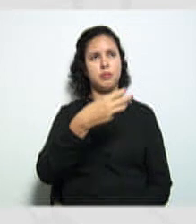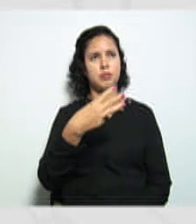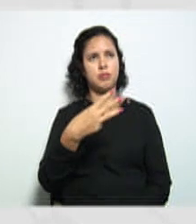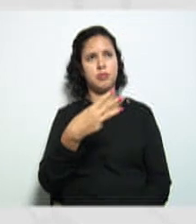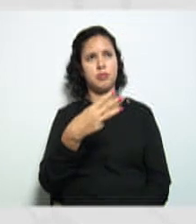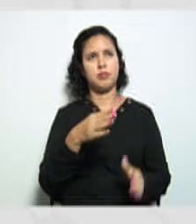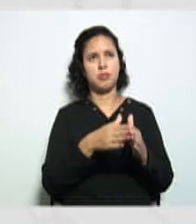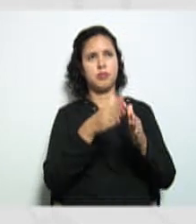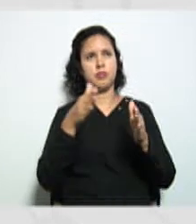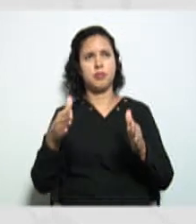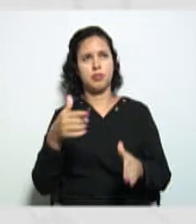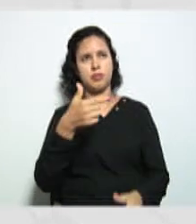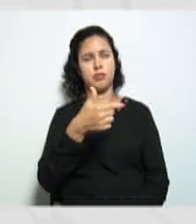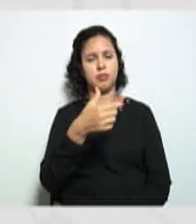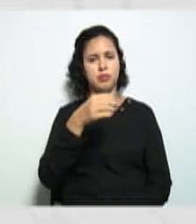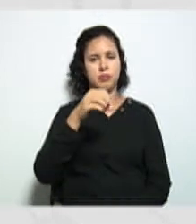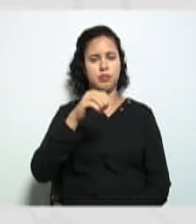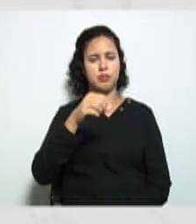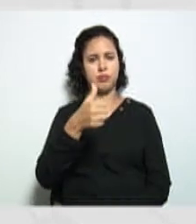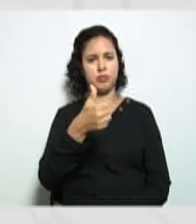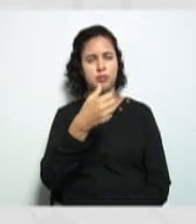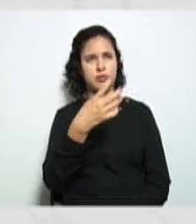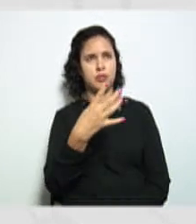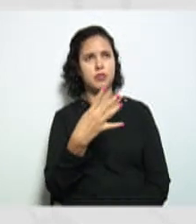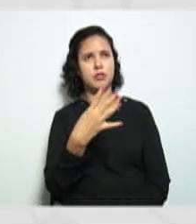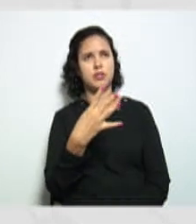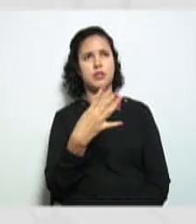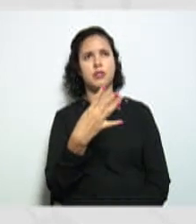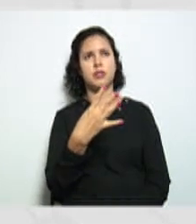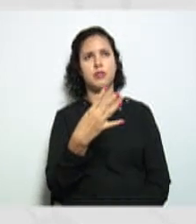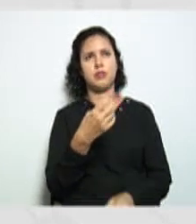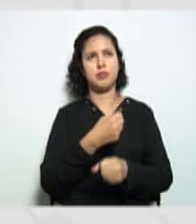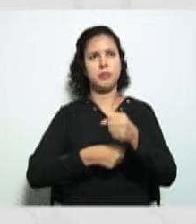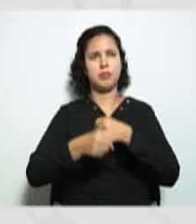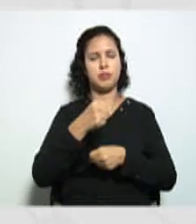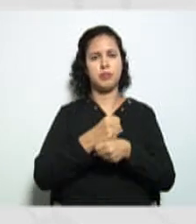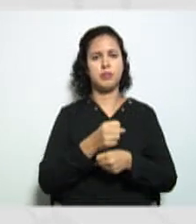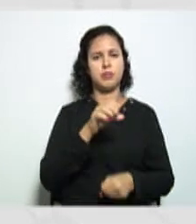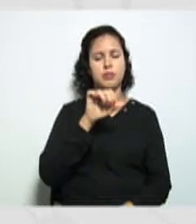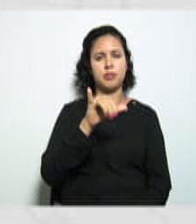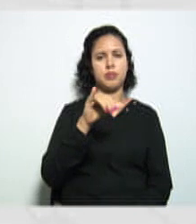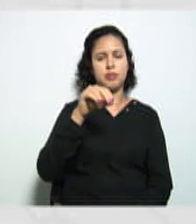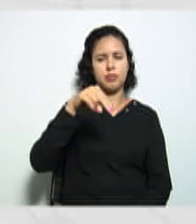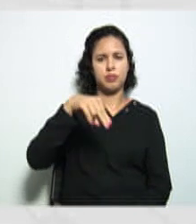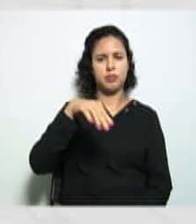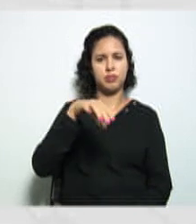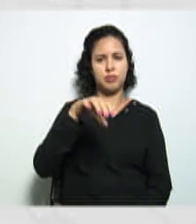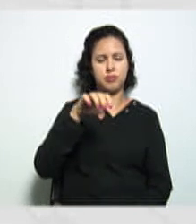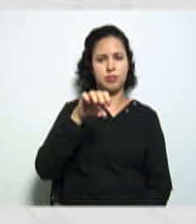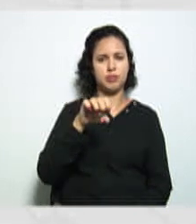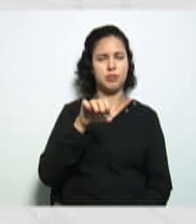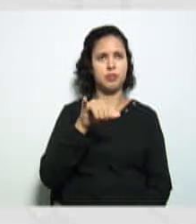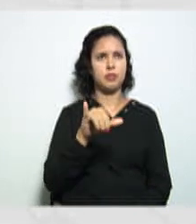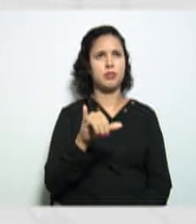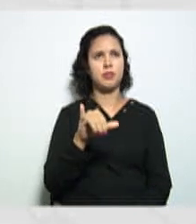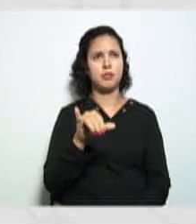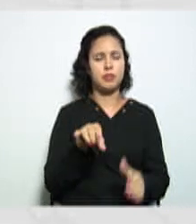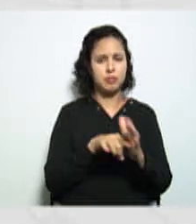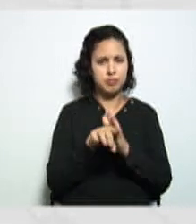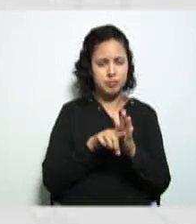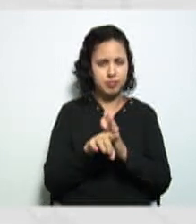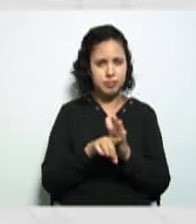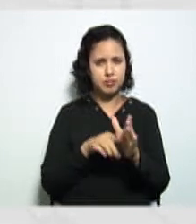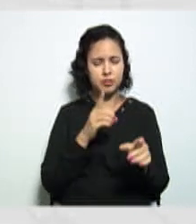o Instituto Nacional de Empreendedorismo e Inovação, INE, realizou uma pesquisa para